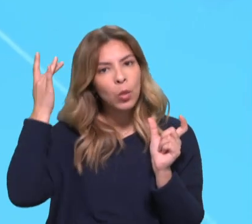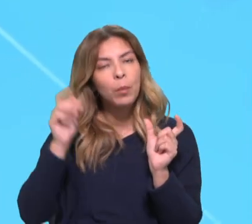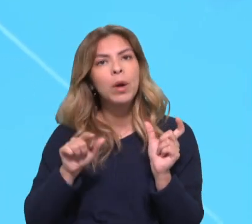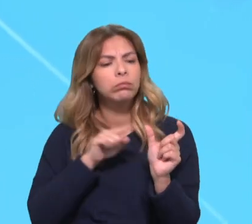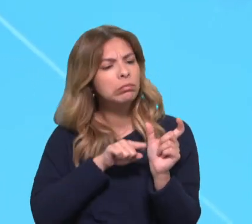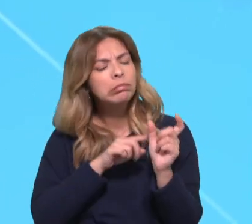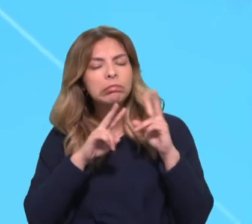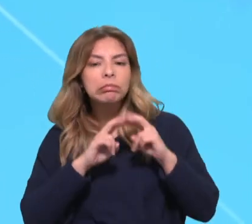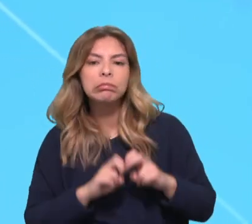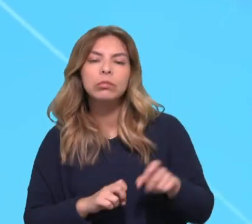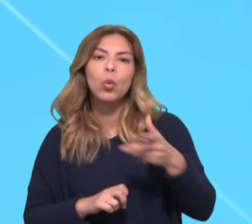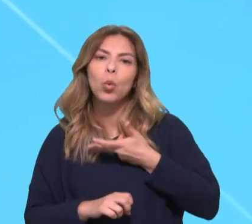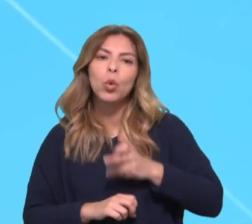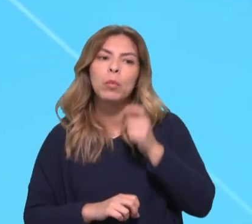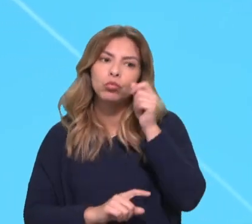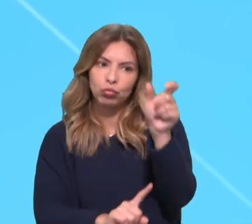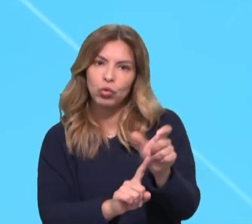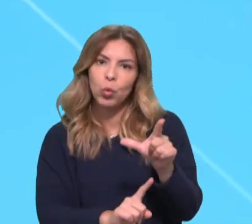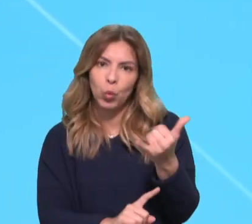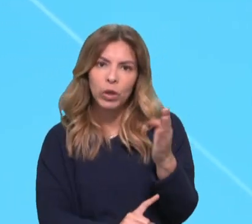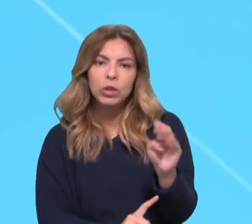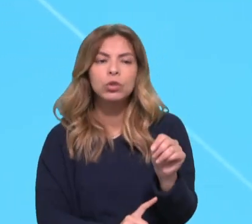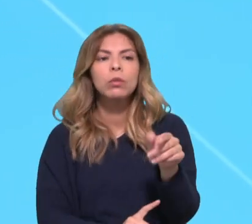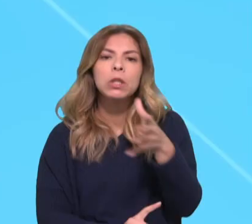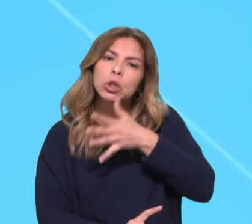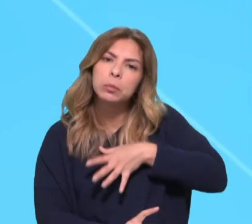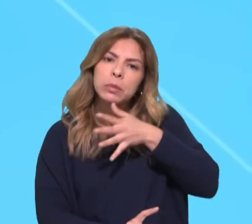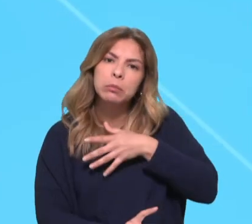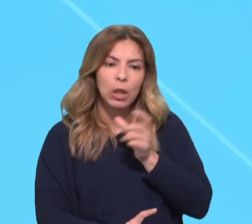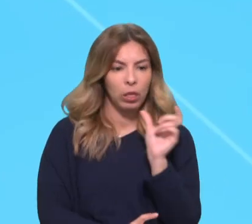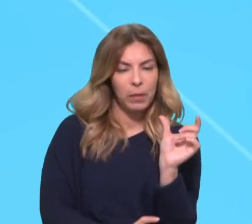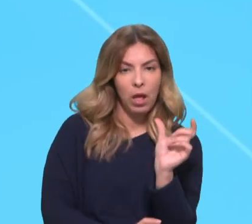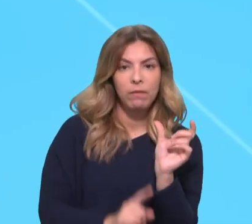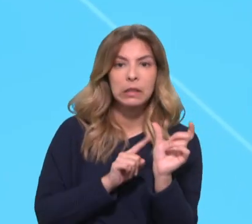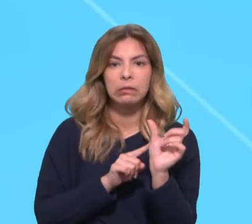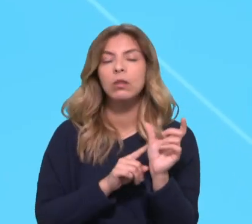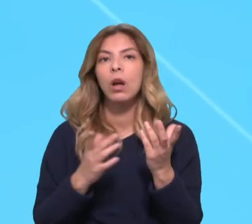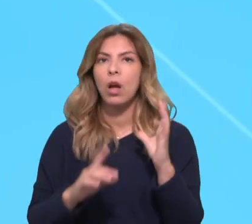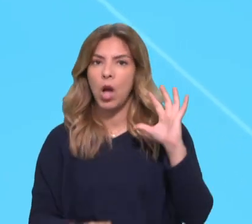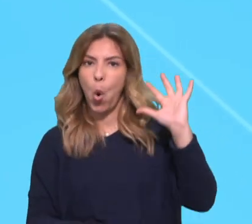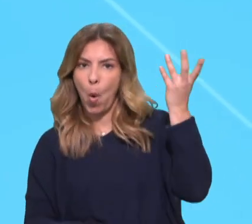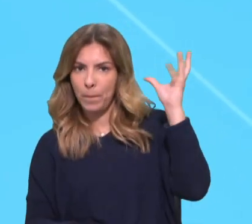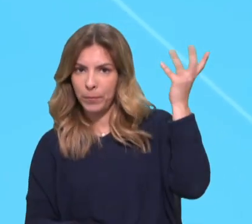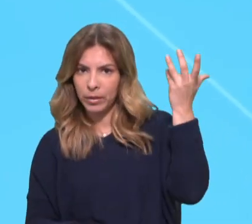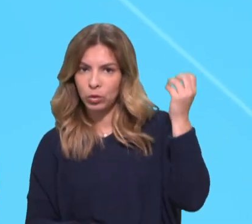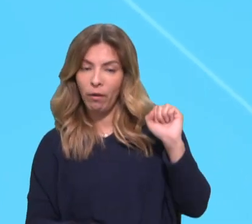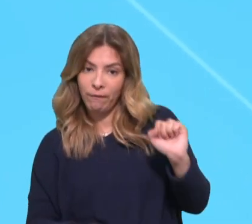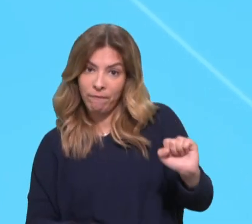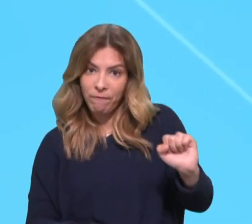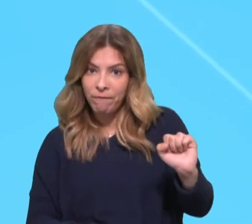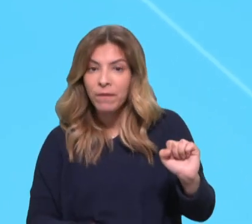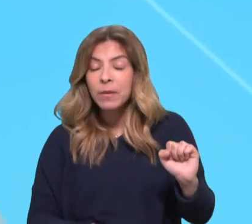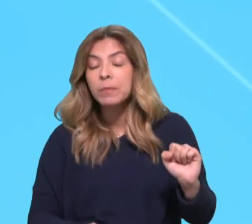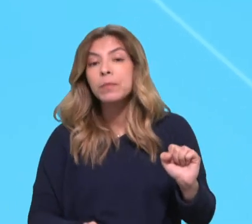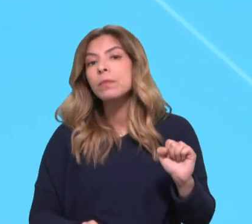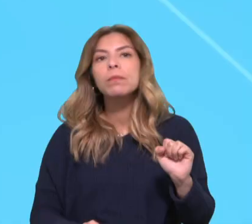no doutoramento do Luís Ascenso, e por isso, a partir da experiência de Óbidos, há de facto aqui cada vez mais